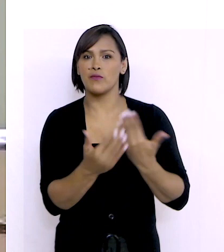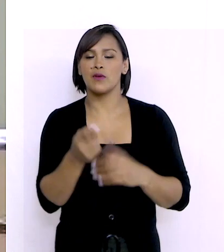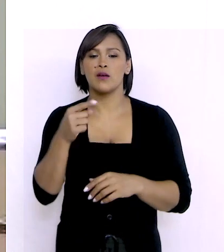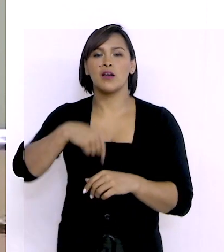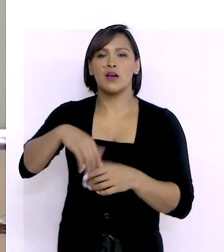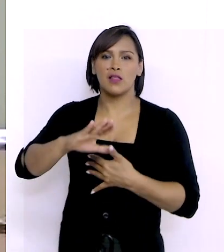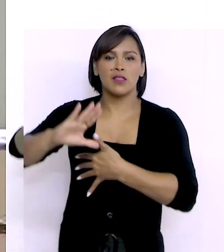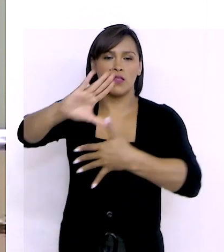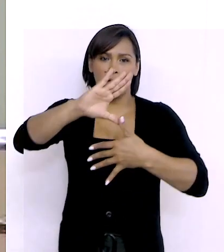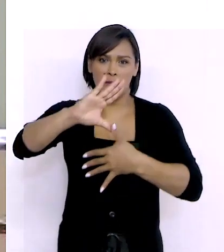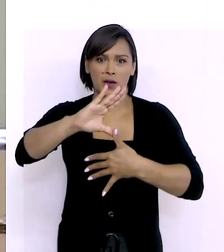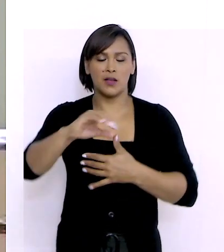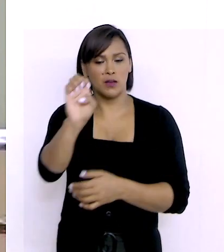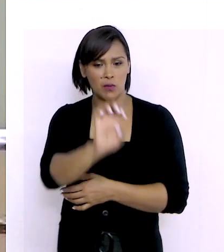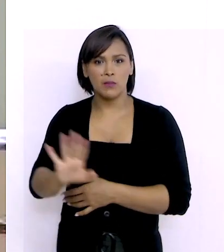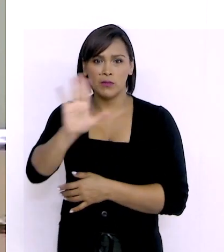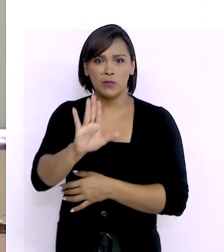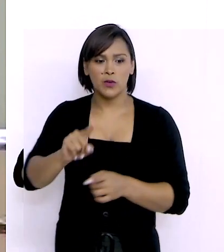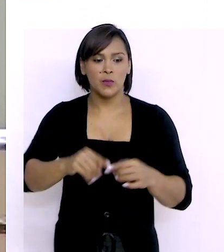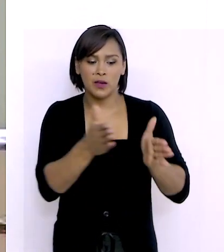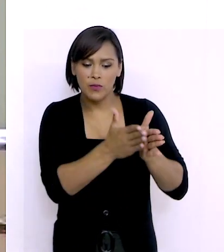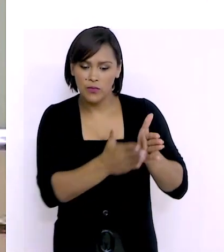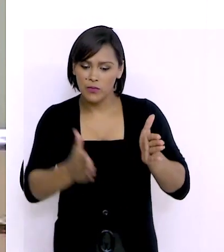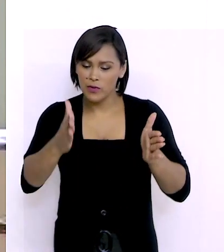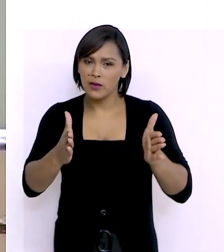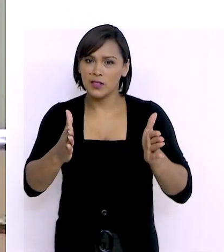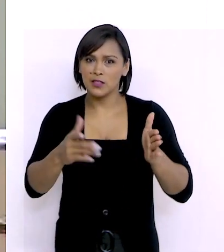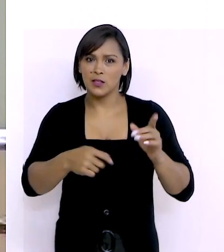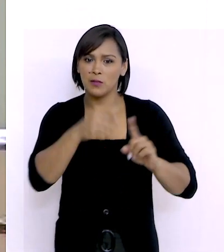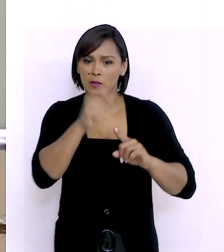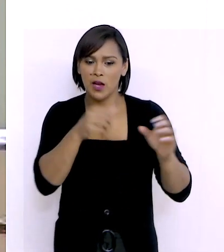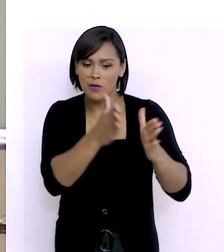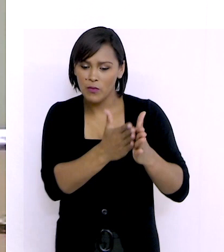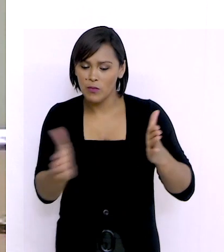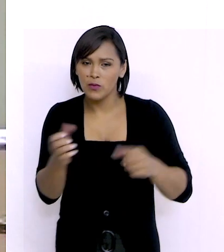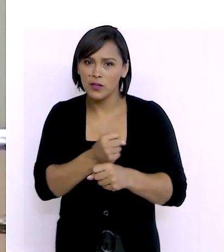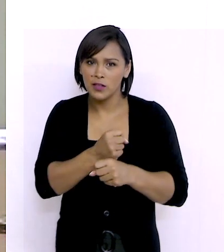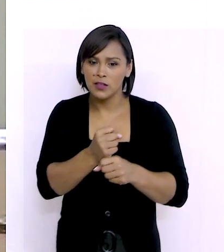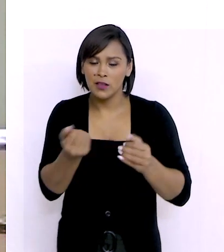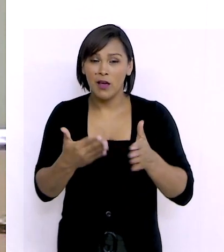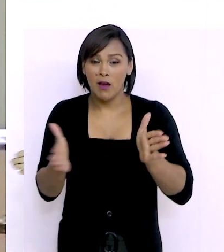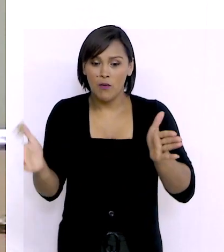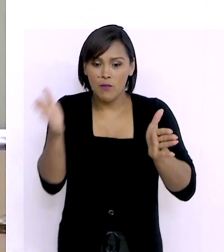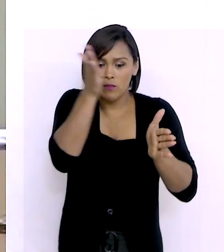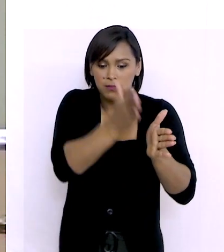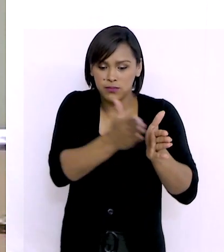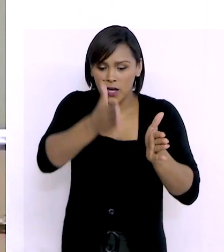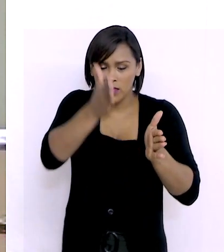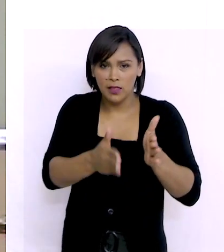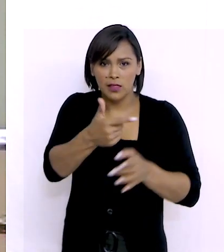países da América ou da Europa. E nesse período relativamente curto, na metade desse período, ou seja, de